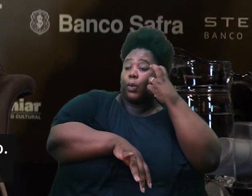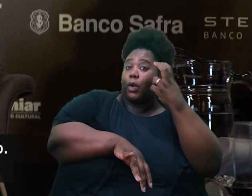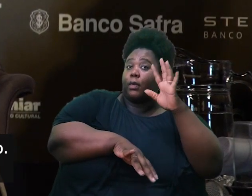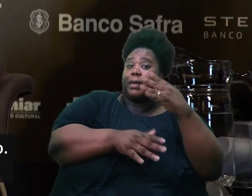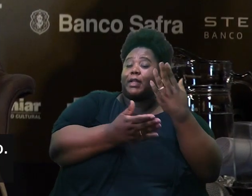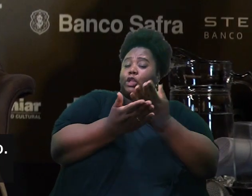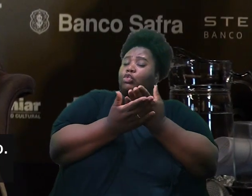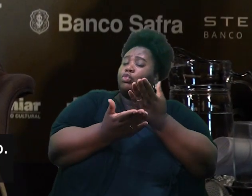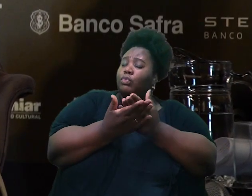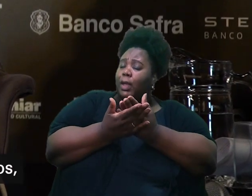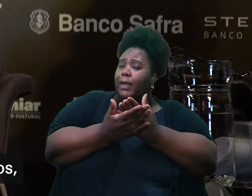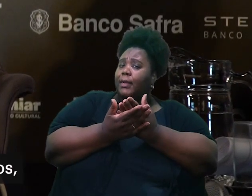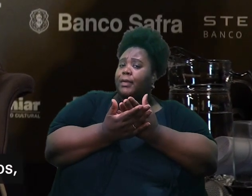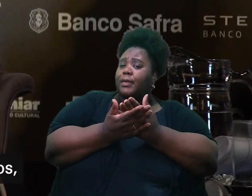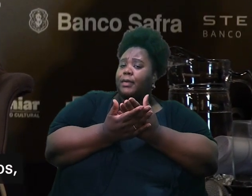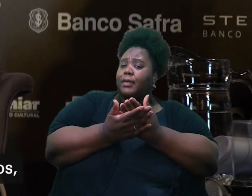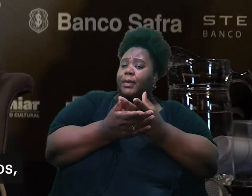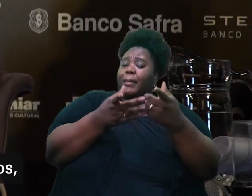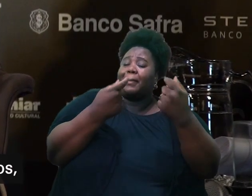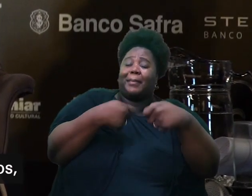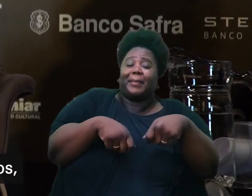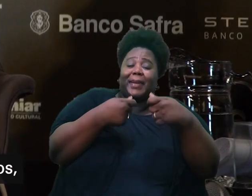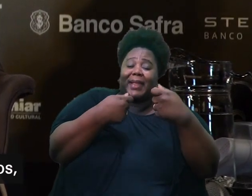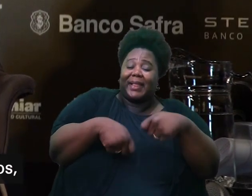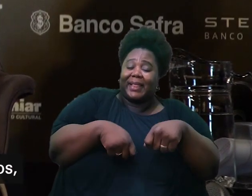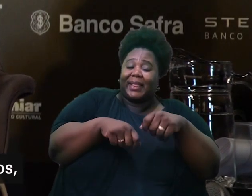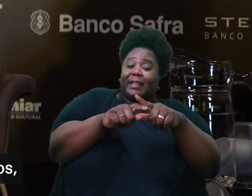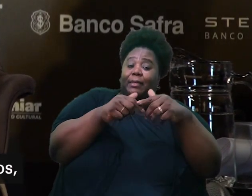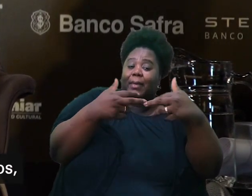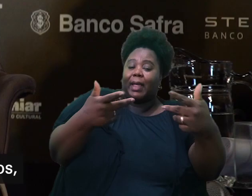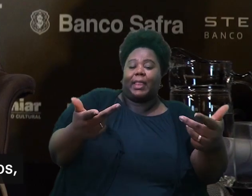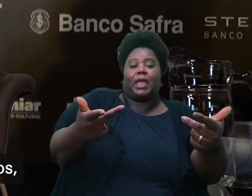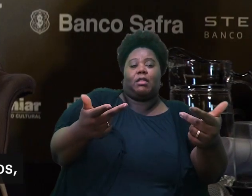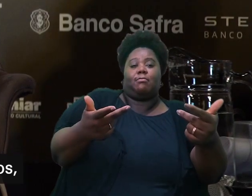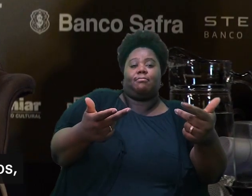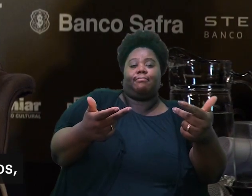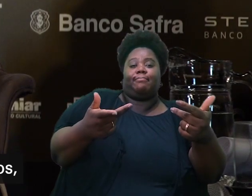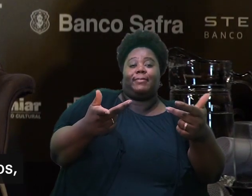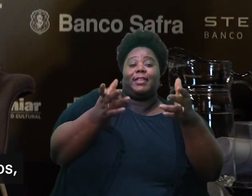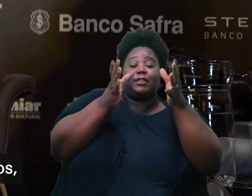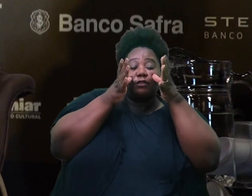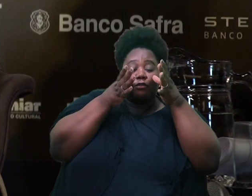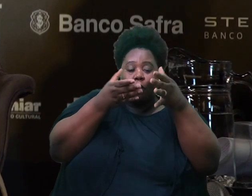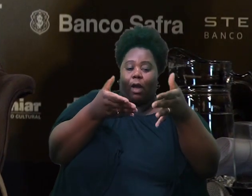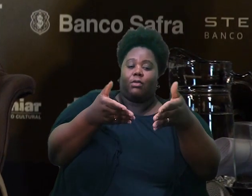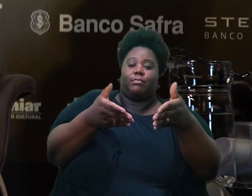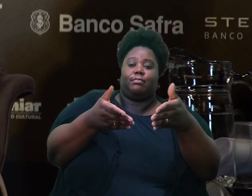estudar isso exige instrumentais específicos.